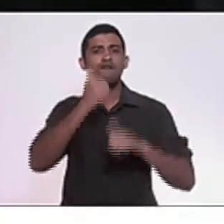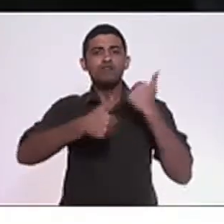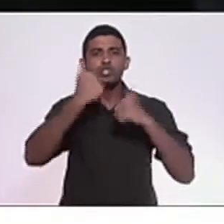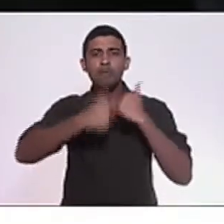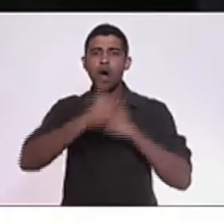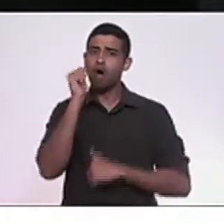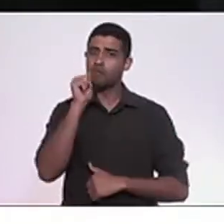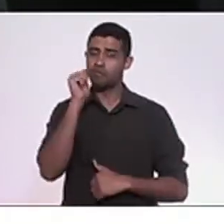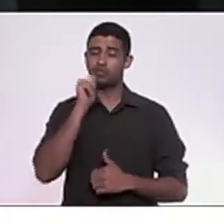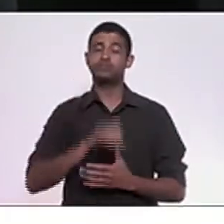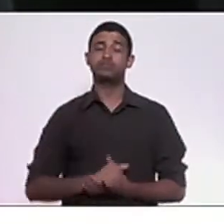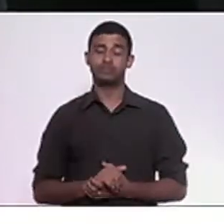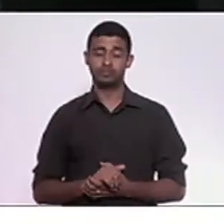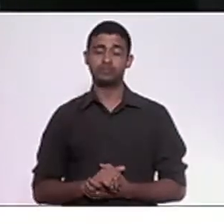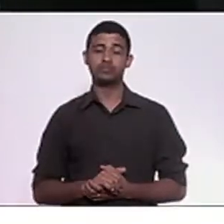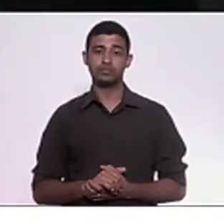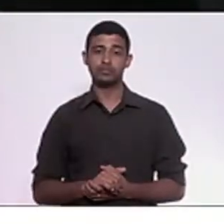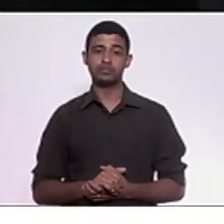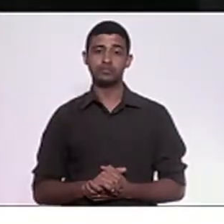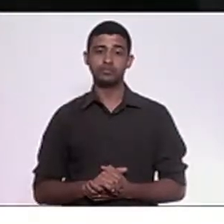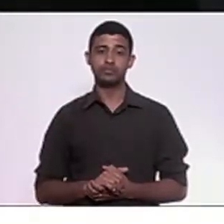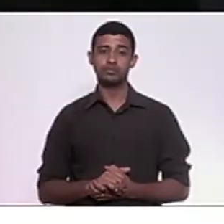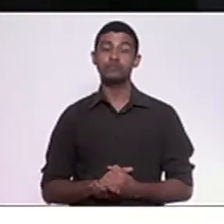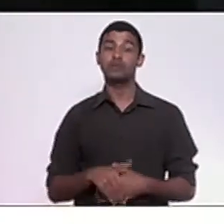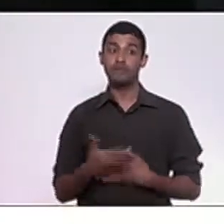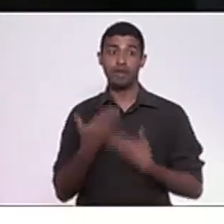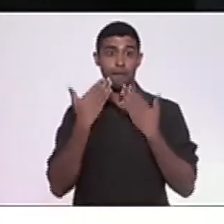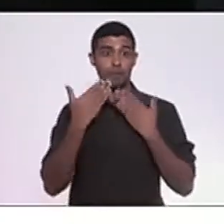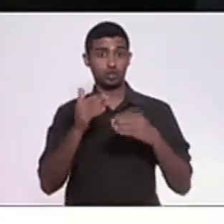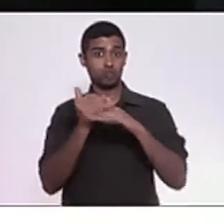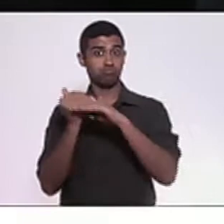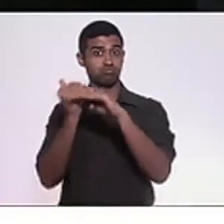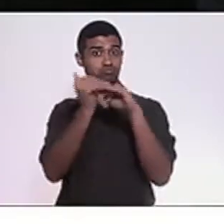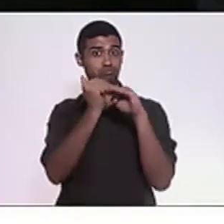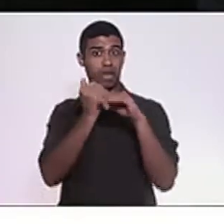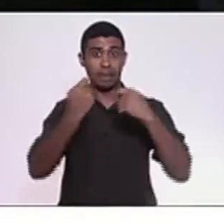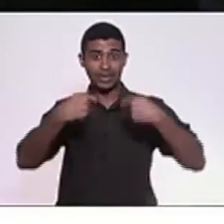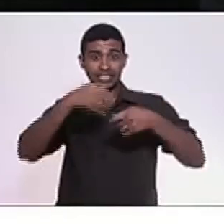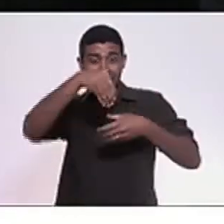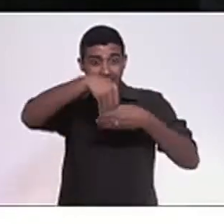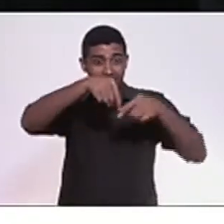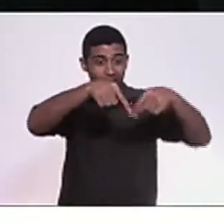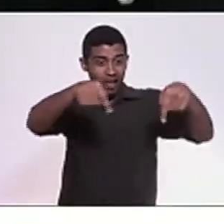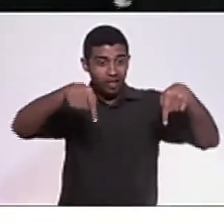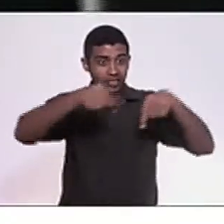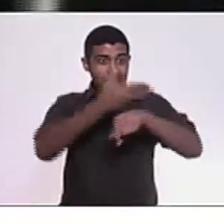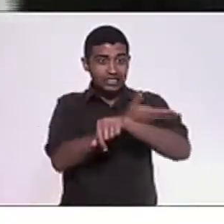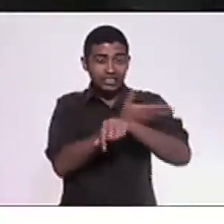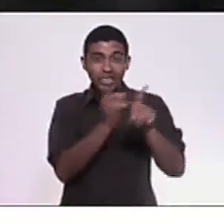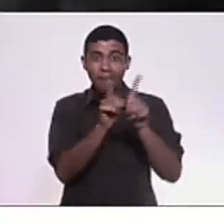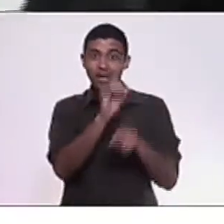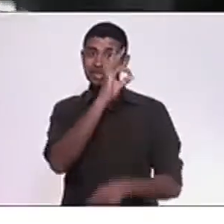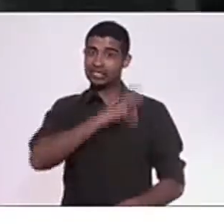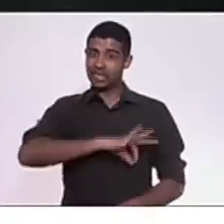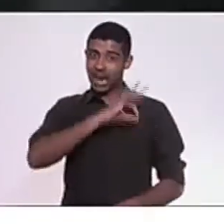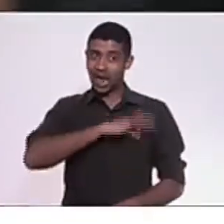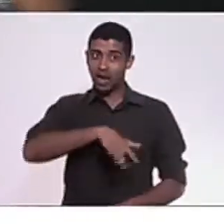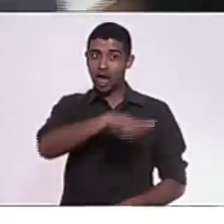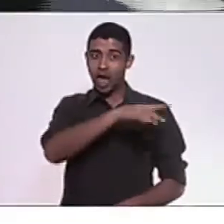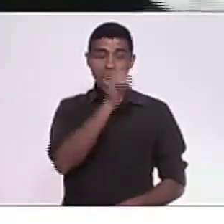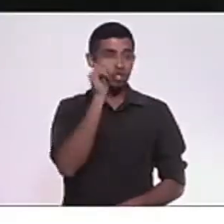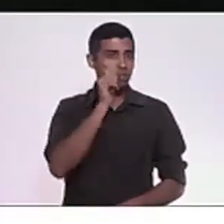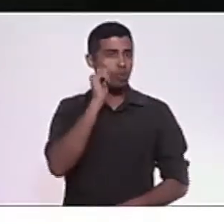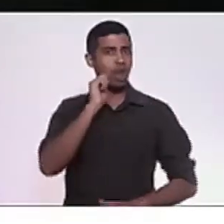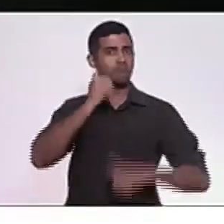feminino, inclusive trazendo essa igualdade que precisa ter no campo também, em termos salariais dessas mulheres que